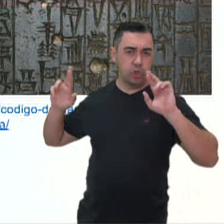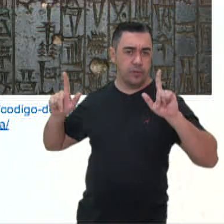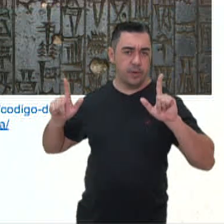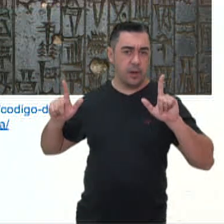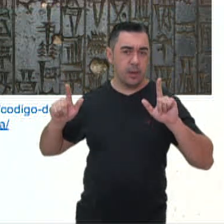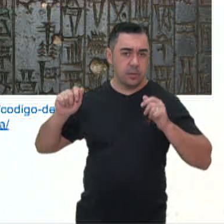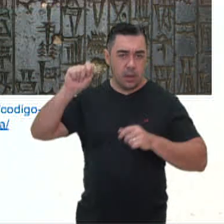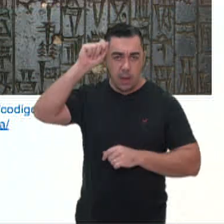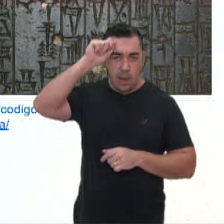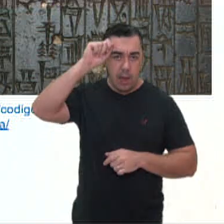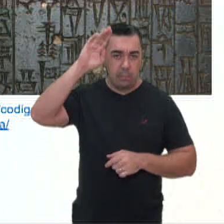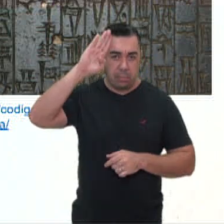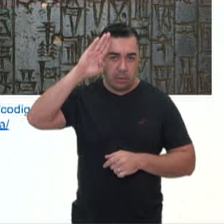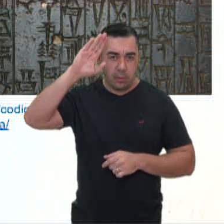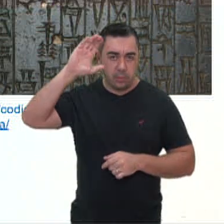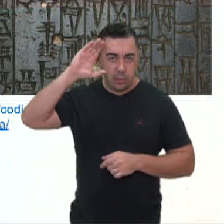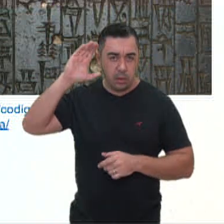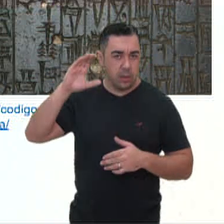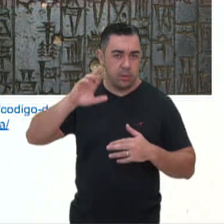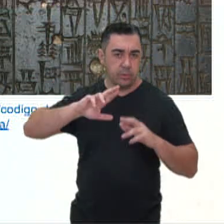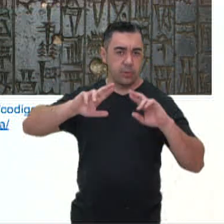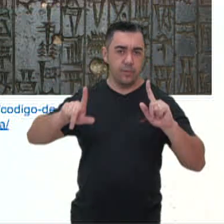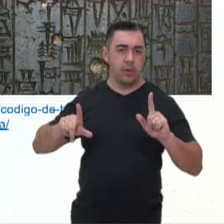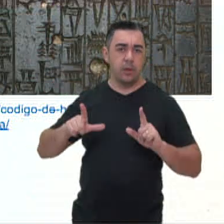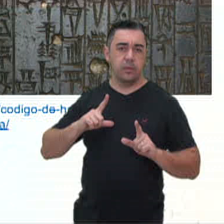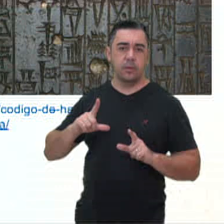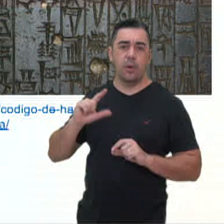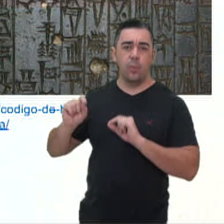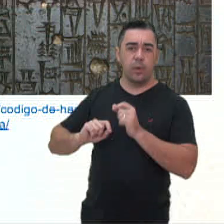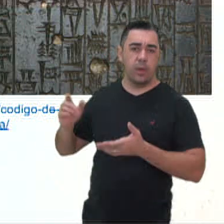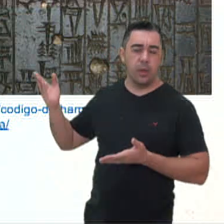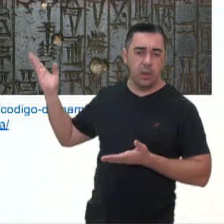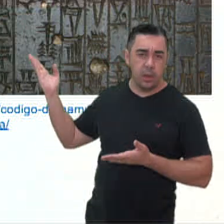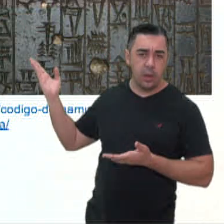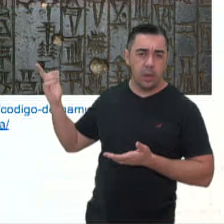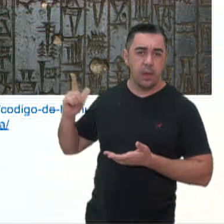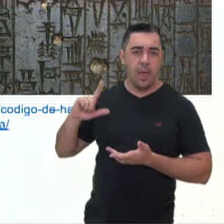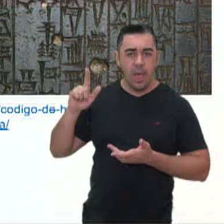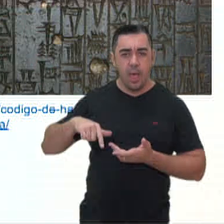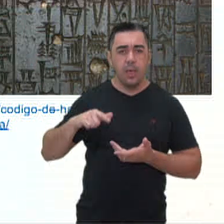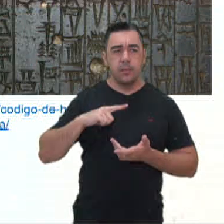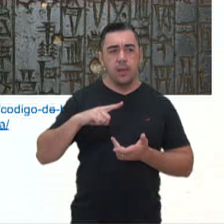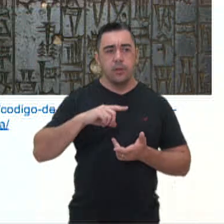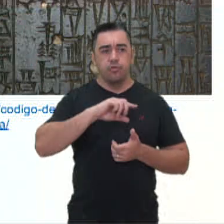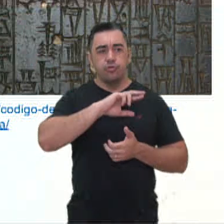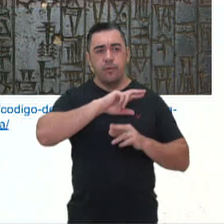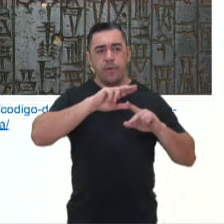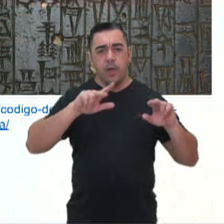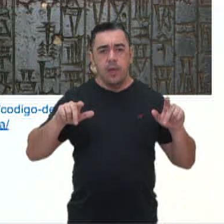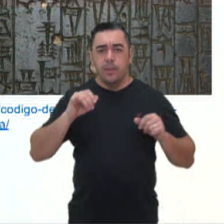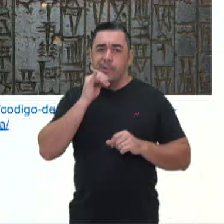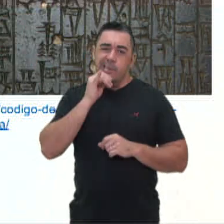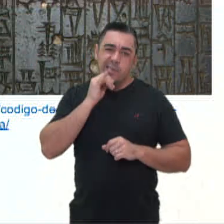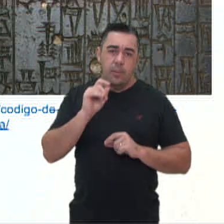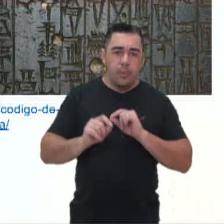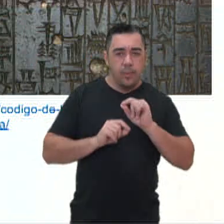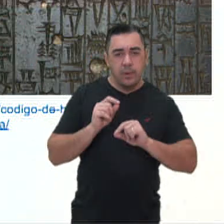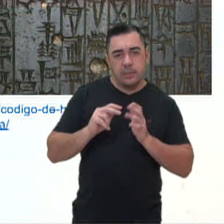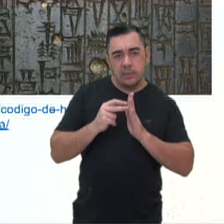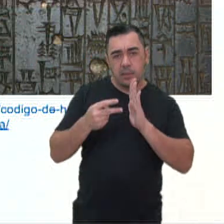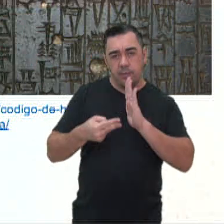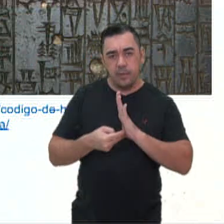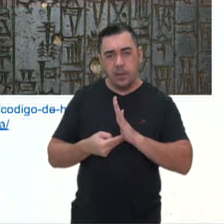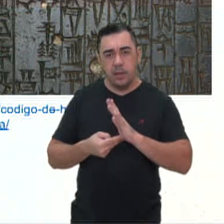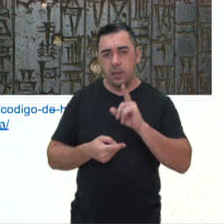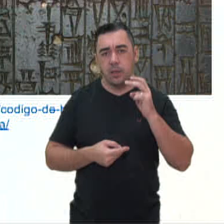B, C, D, ou coisa parecida. Os símbolos diziam, por exemplo,